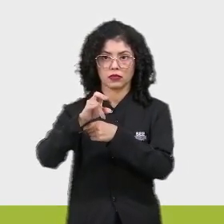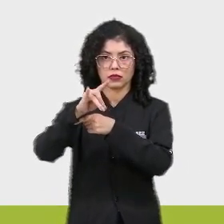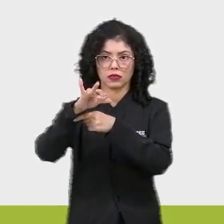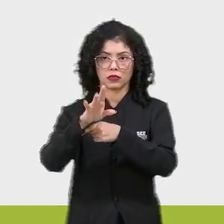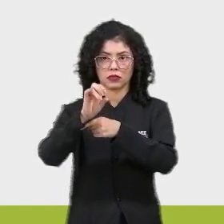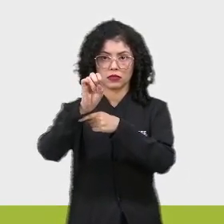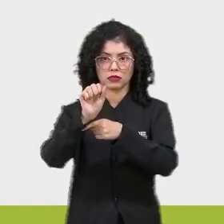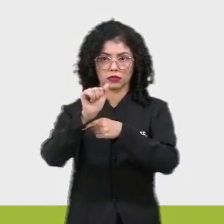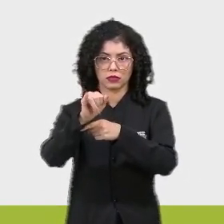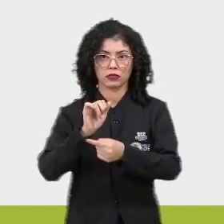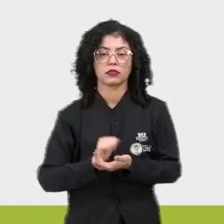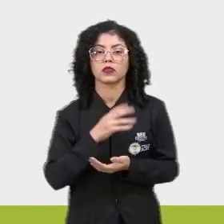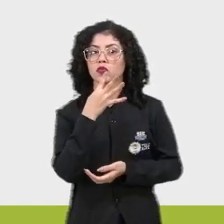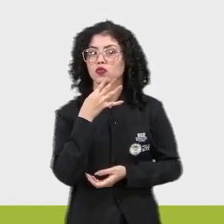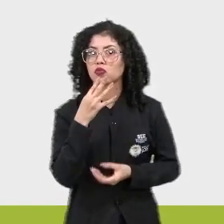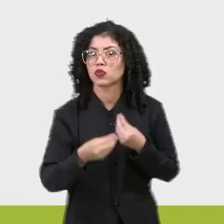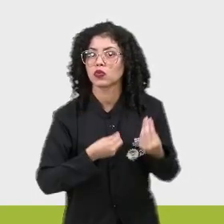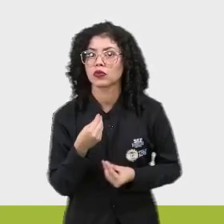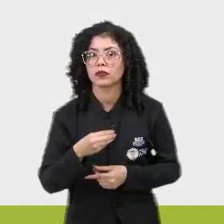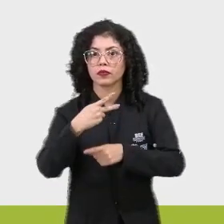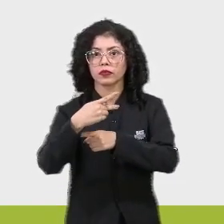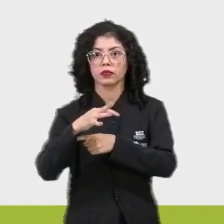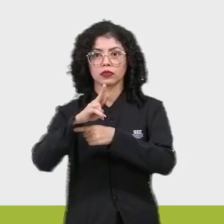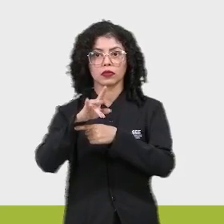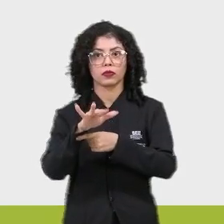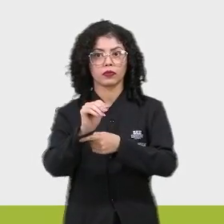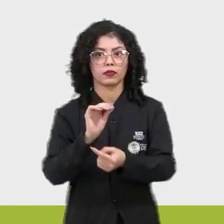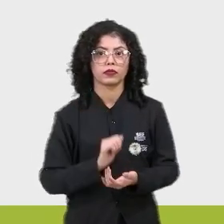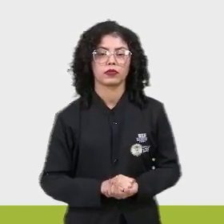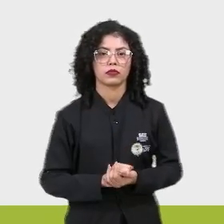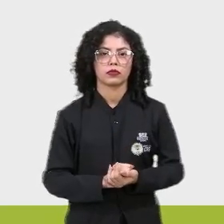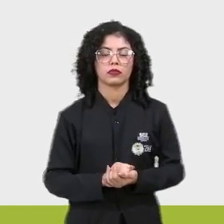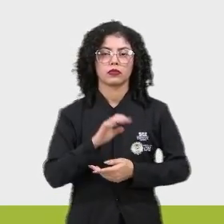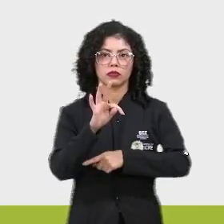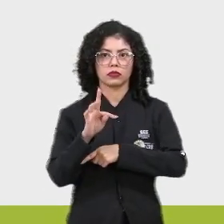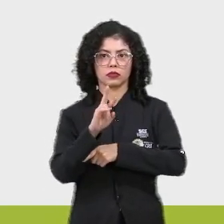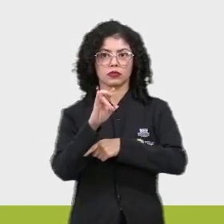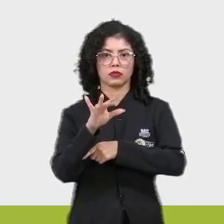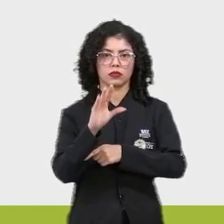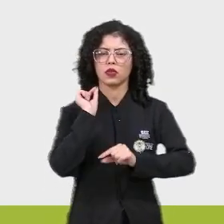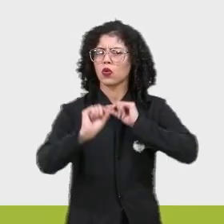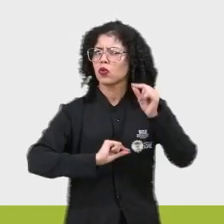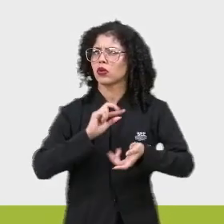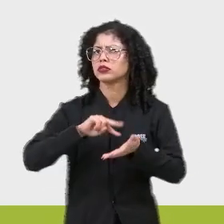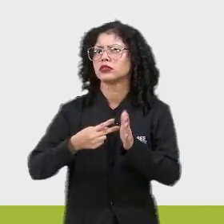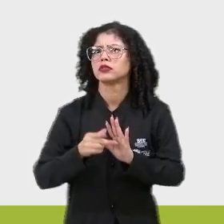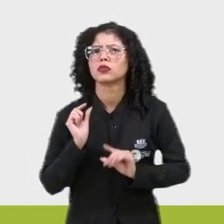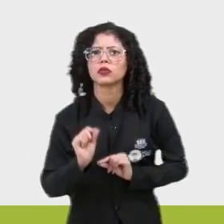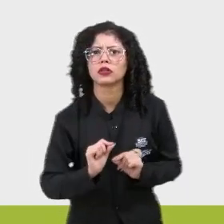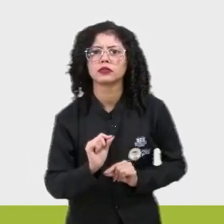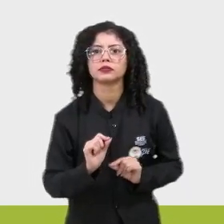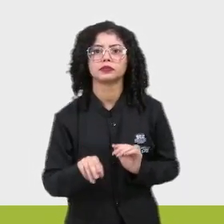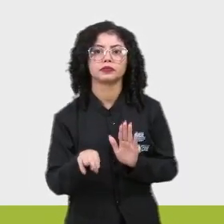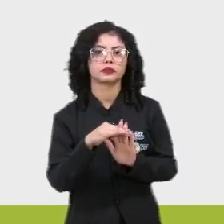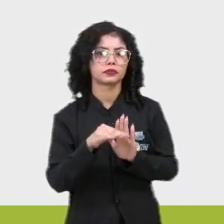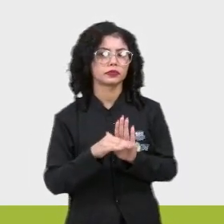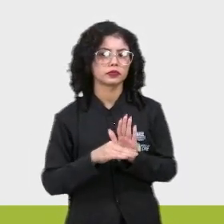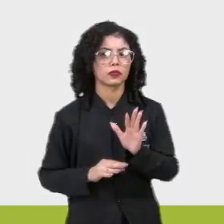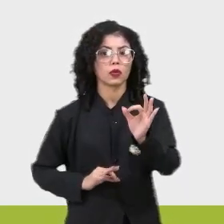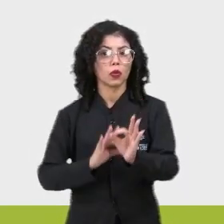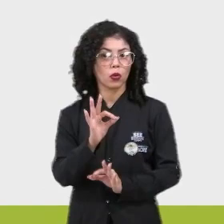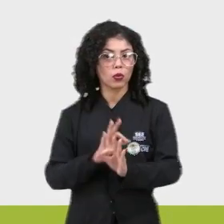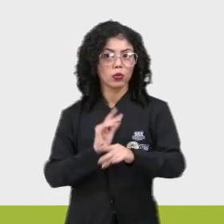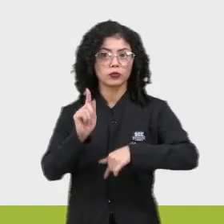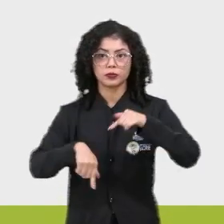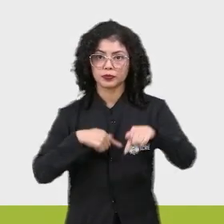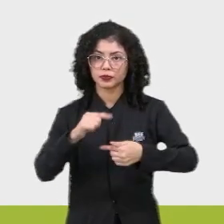O modelo ficou conhecido como parafuso telúrico. O que dizia nesse modelo? Ele organizou